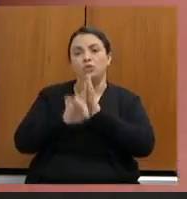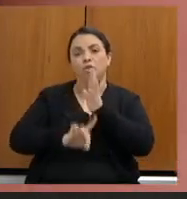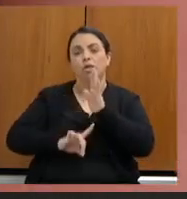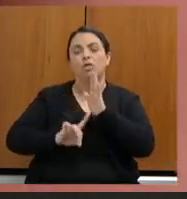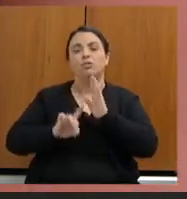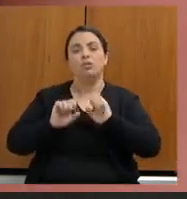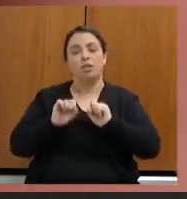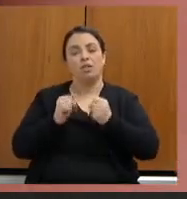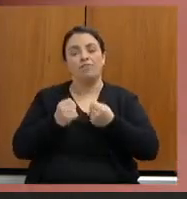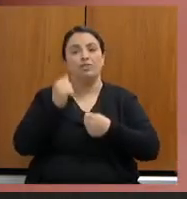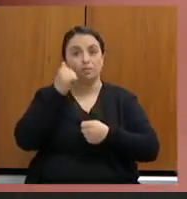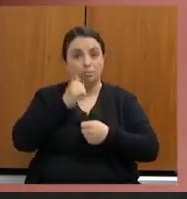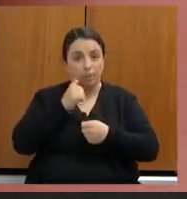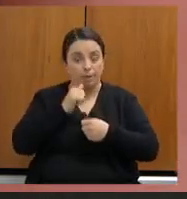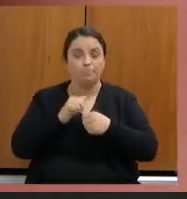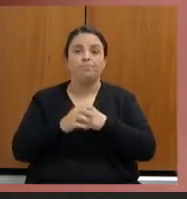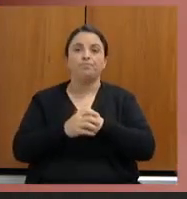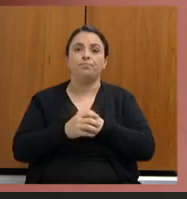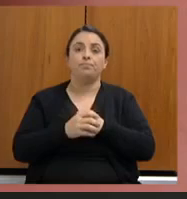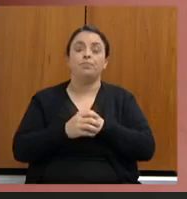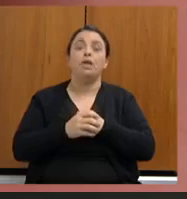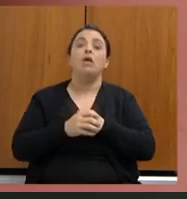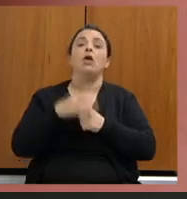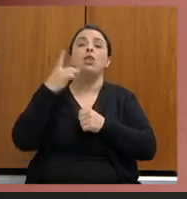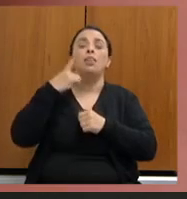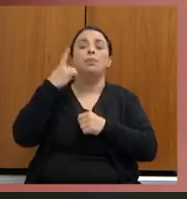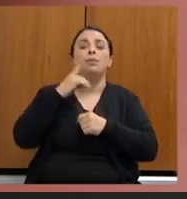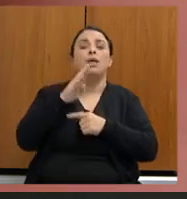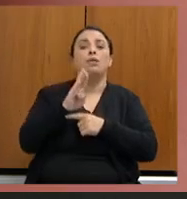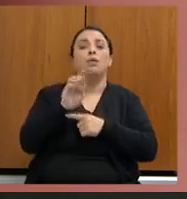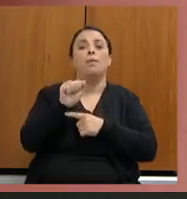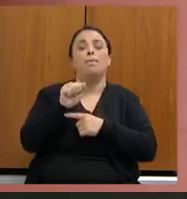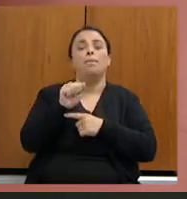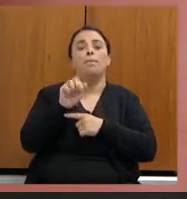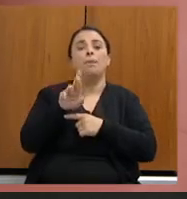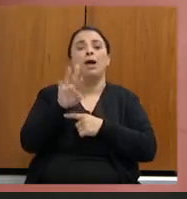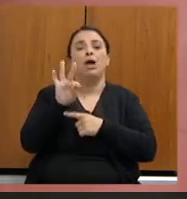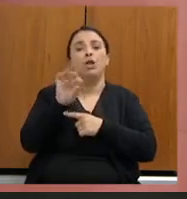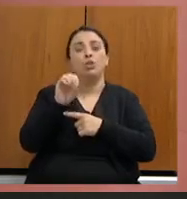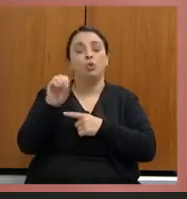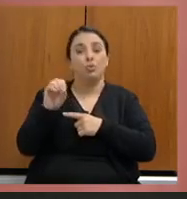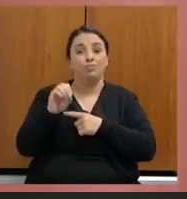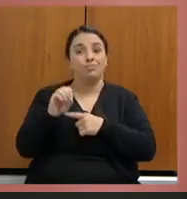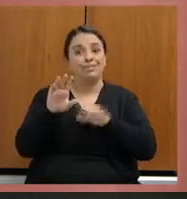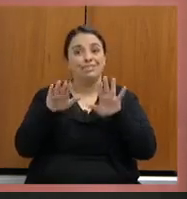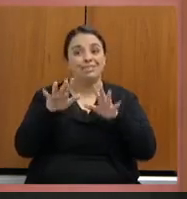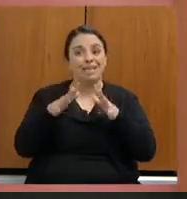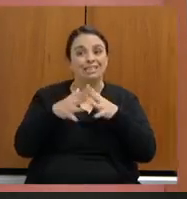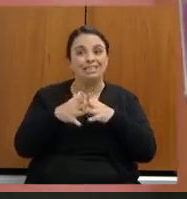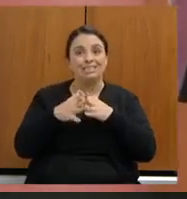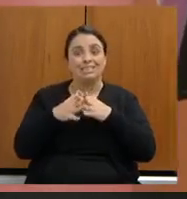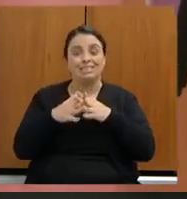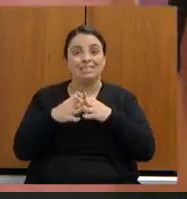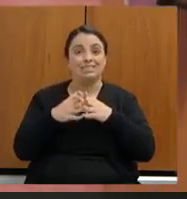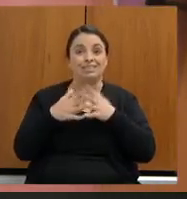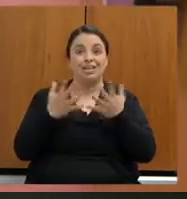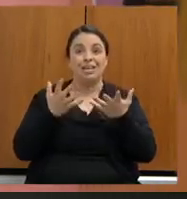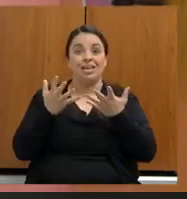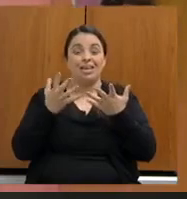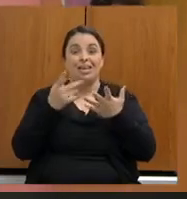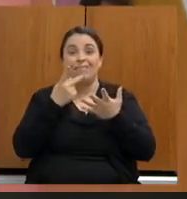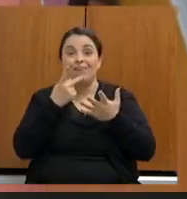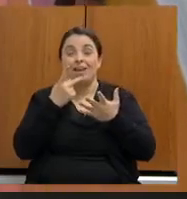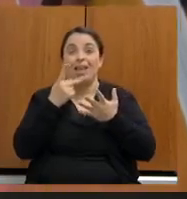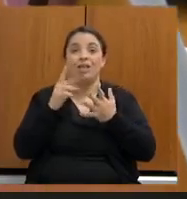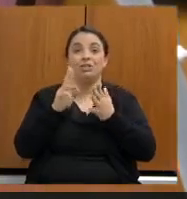o deputado Bartolo e tem hora que aqui é é complicado a gente quer